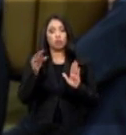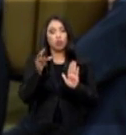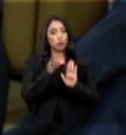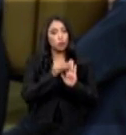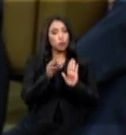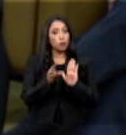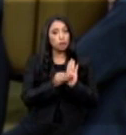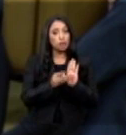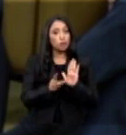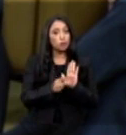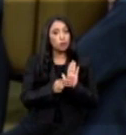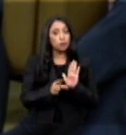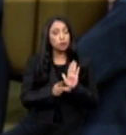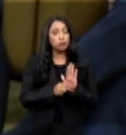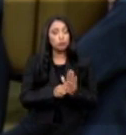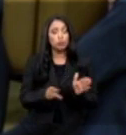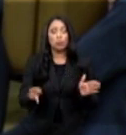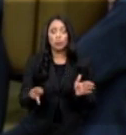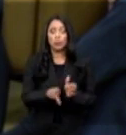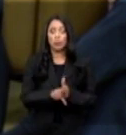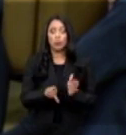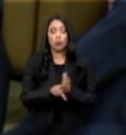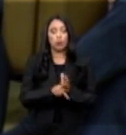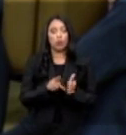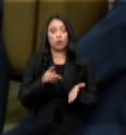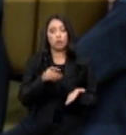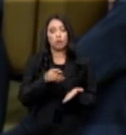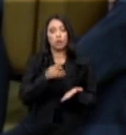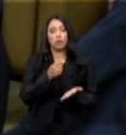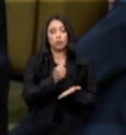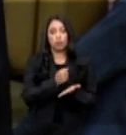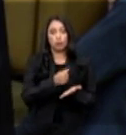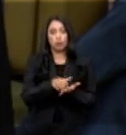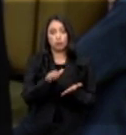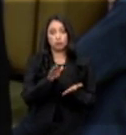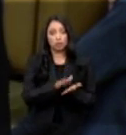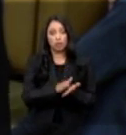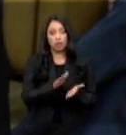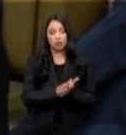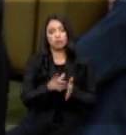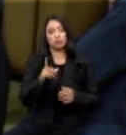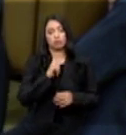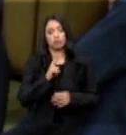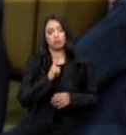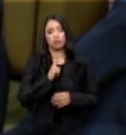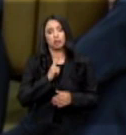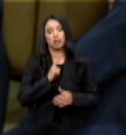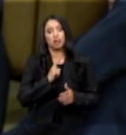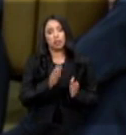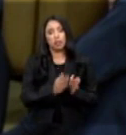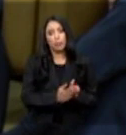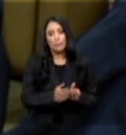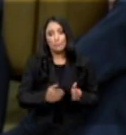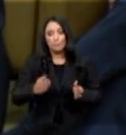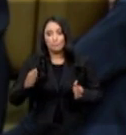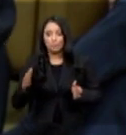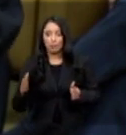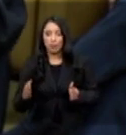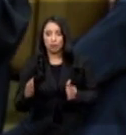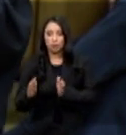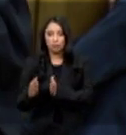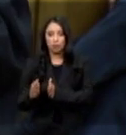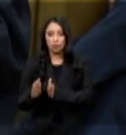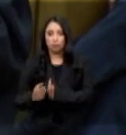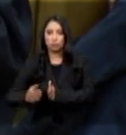contratos hoje vigentes, que permitem prorrogação e permitem a antecipação da prorrogação. O que a lei faz é diferir no